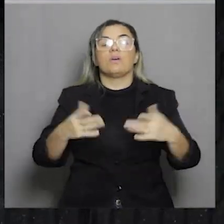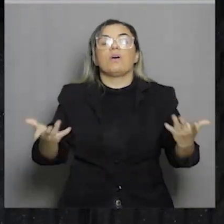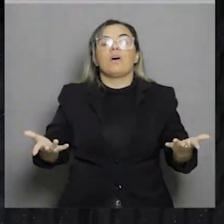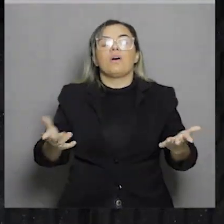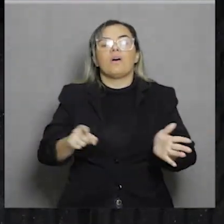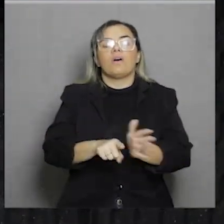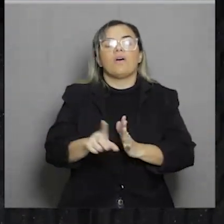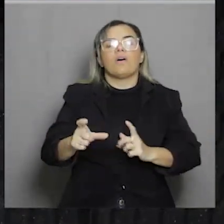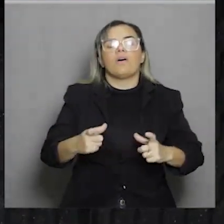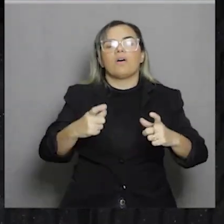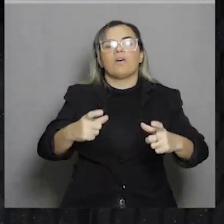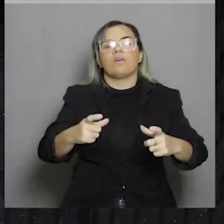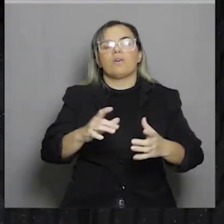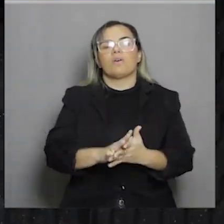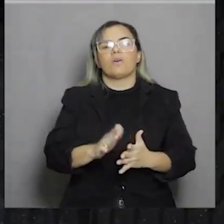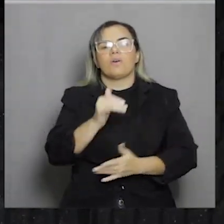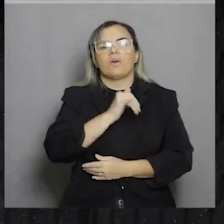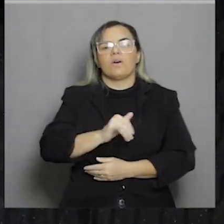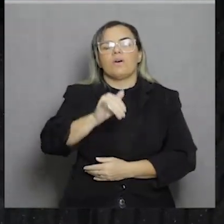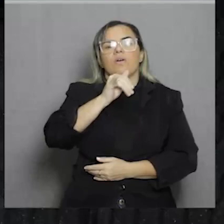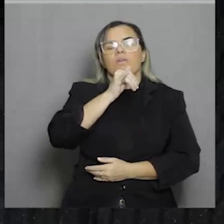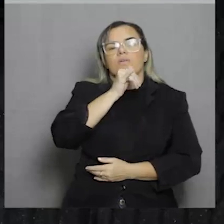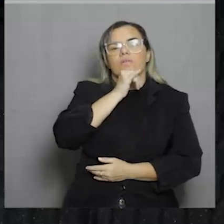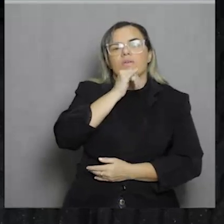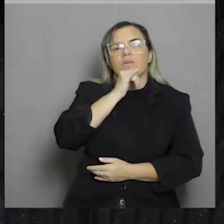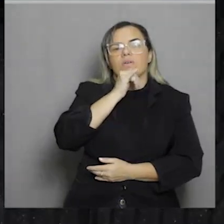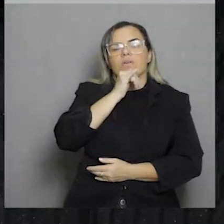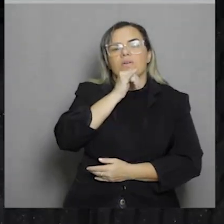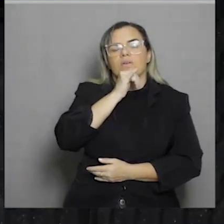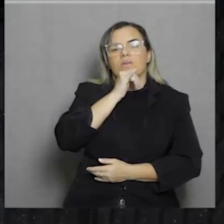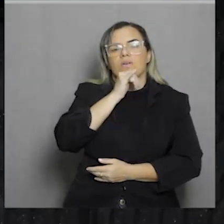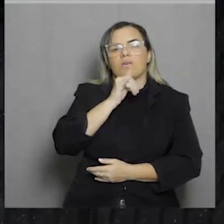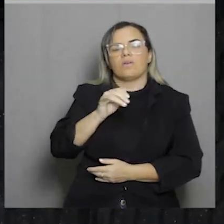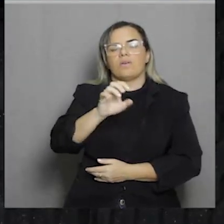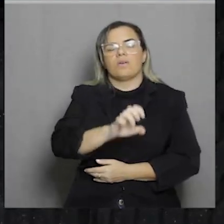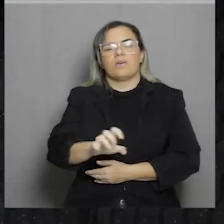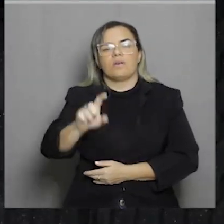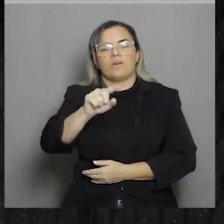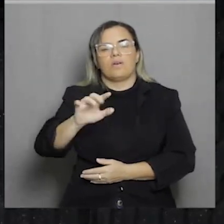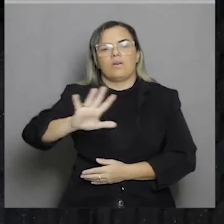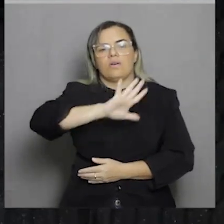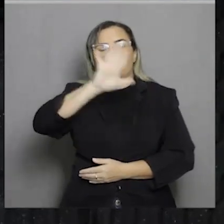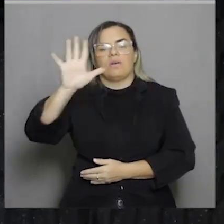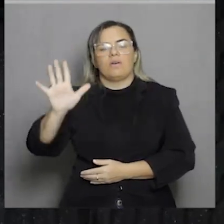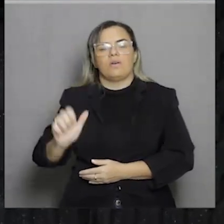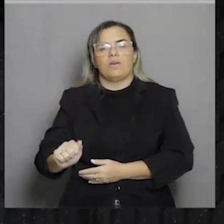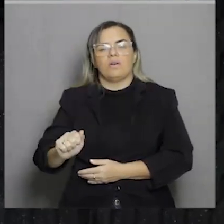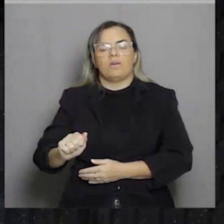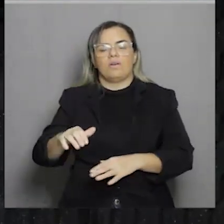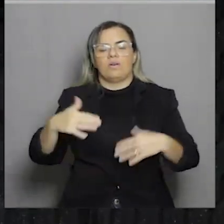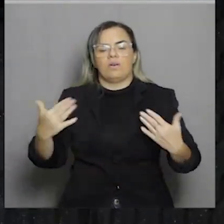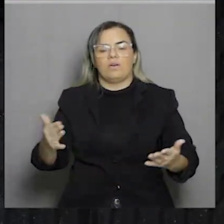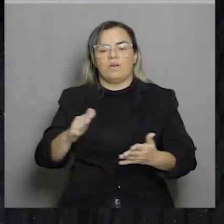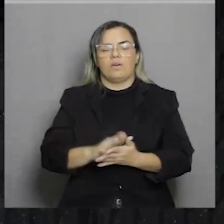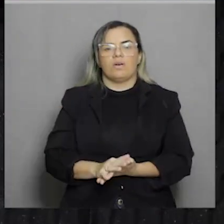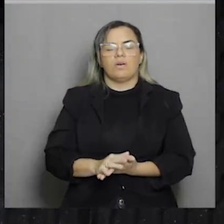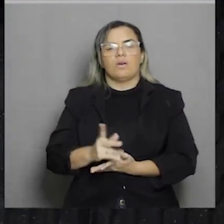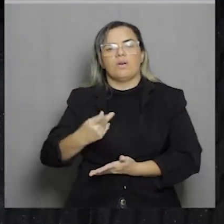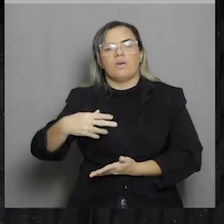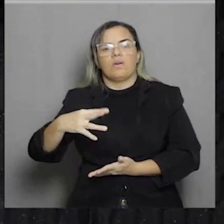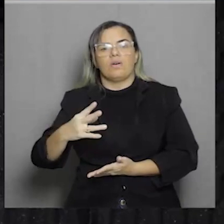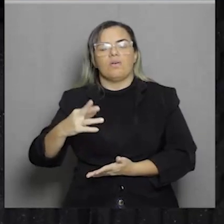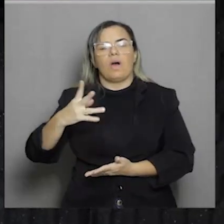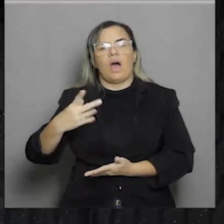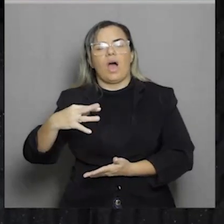Né? Não apenas, por exemplo, ali na região da Ásia, de Pearl Harbor,